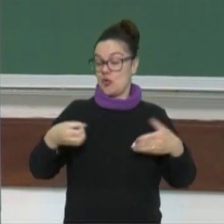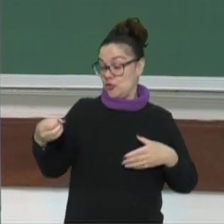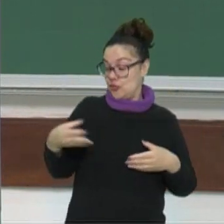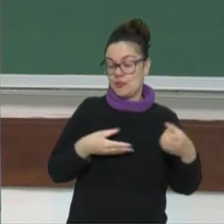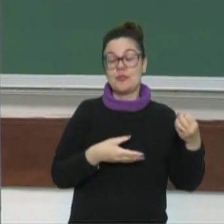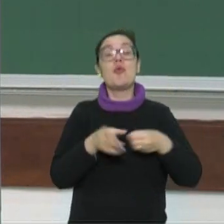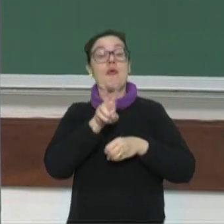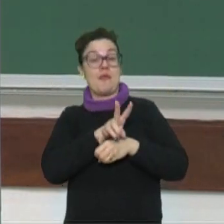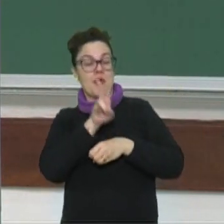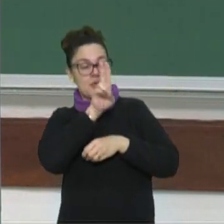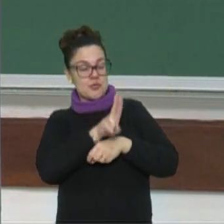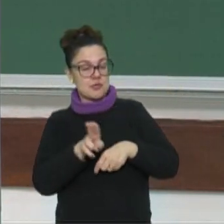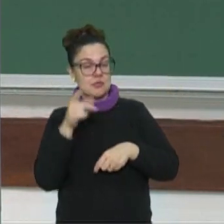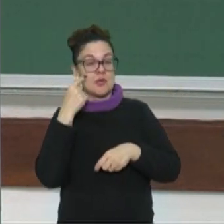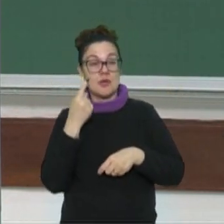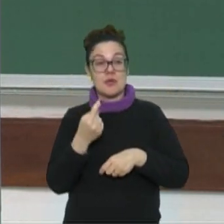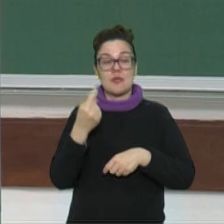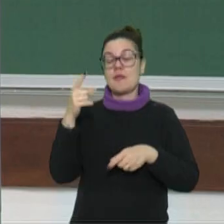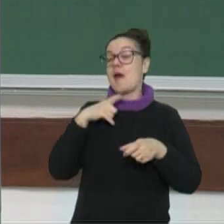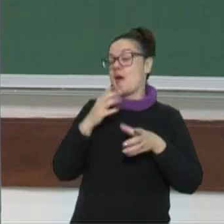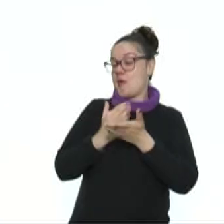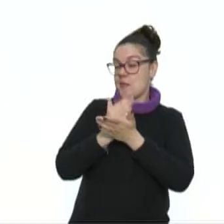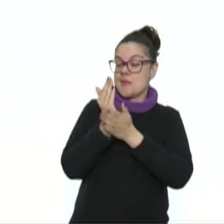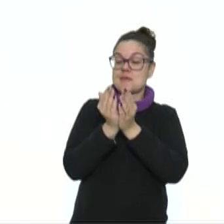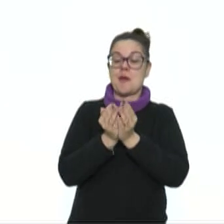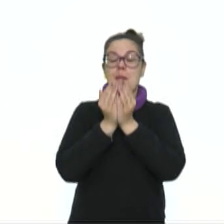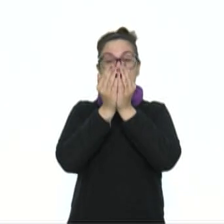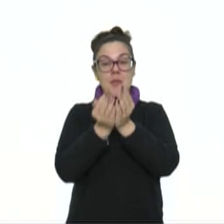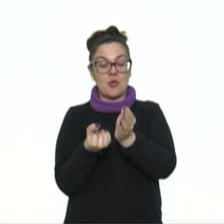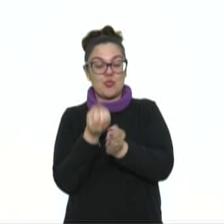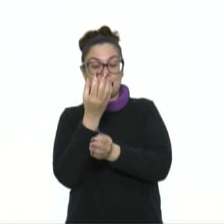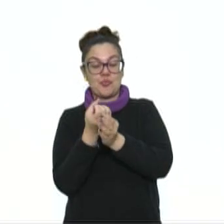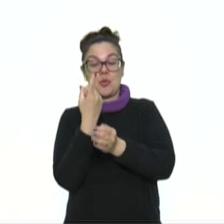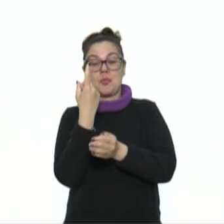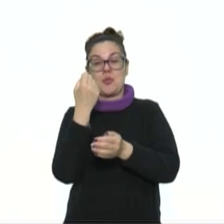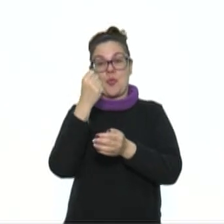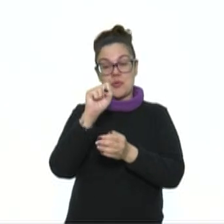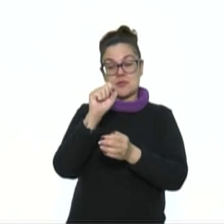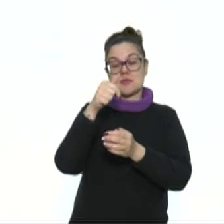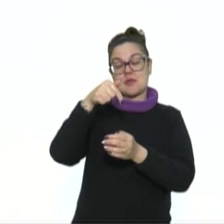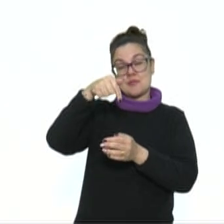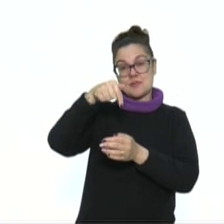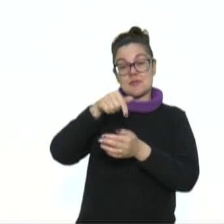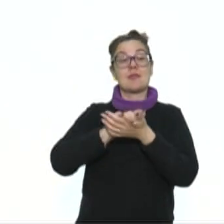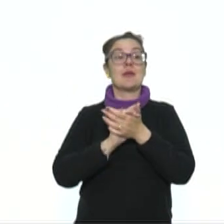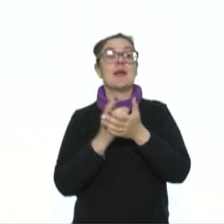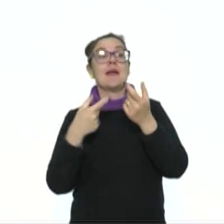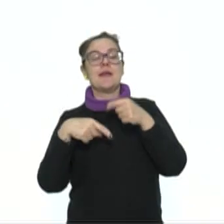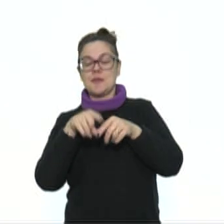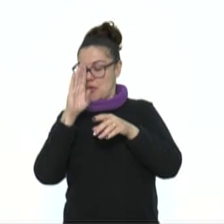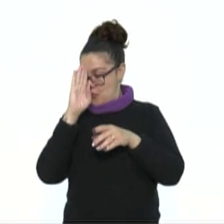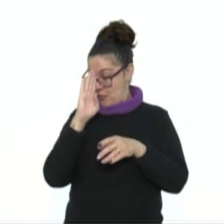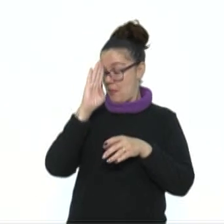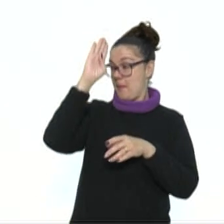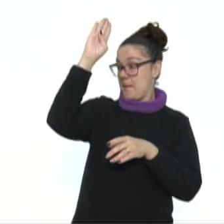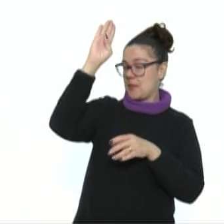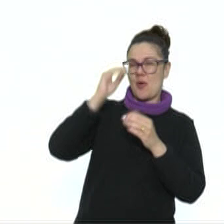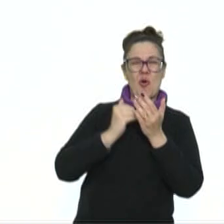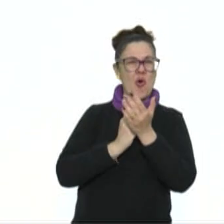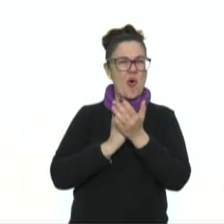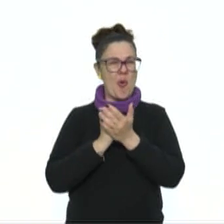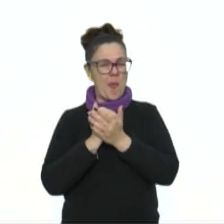criadas para isso. Você vai ter o barco a vapor, criado em 1807, e o grande rei aqui da industrialização